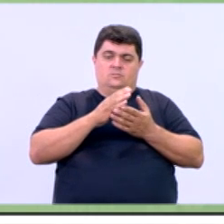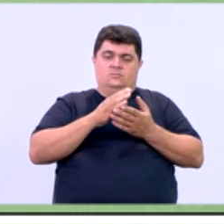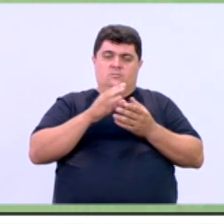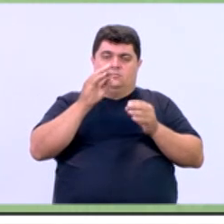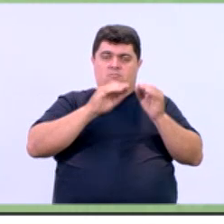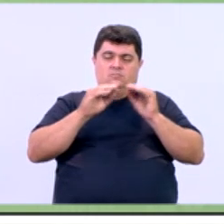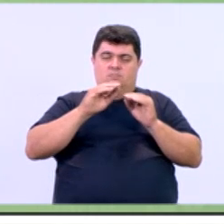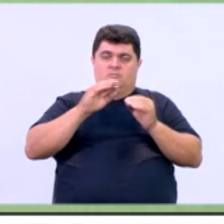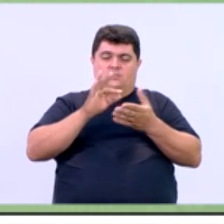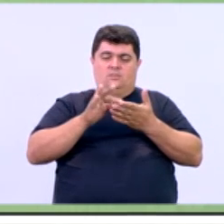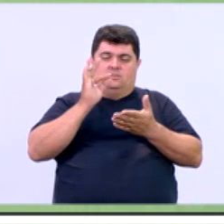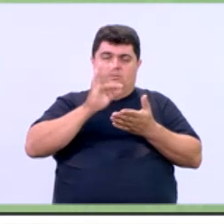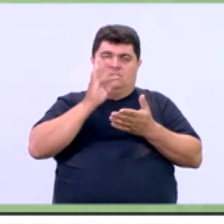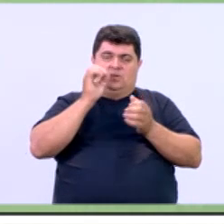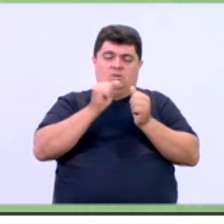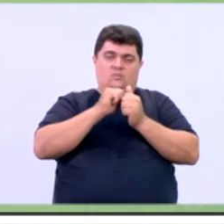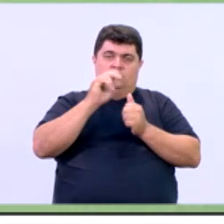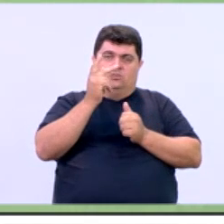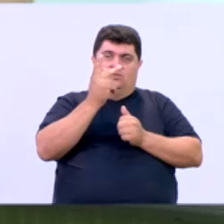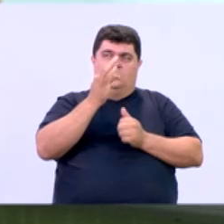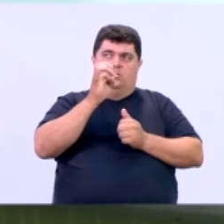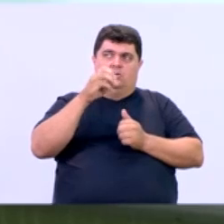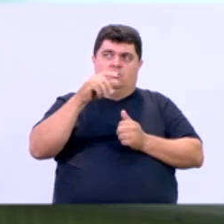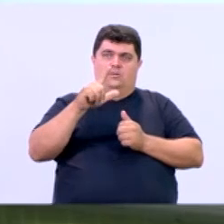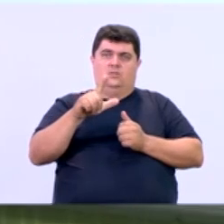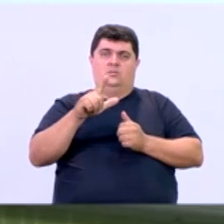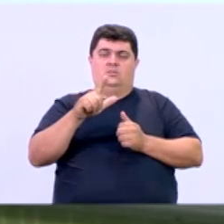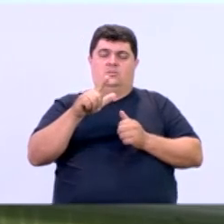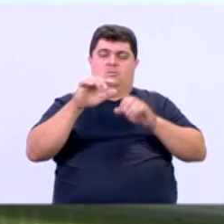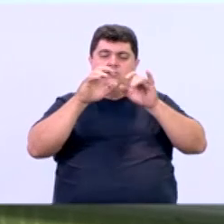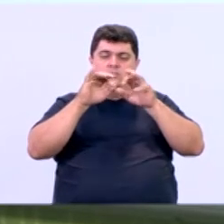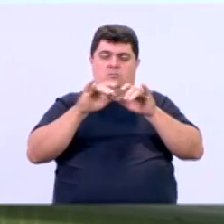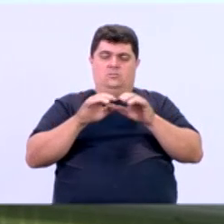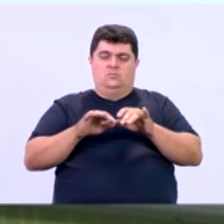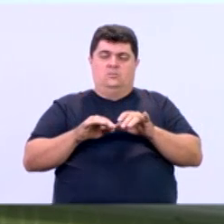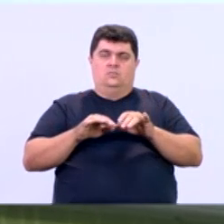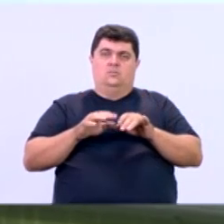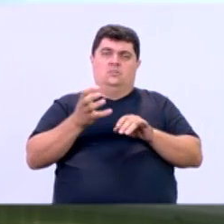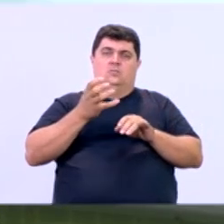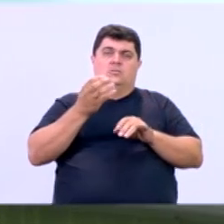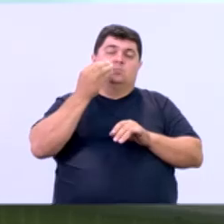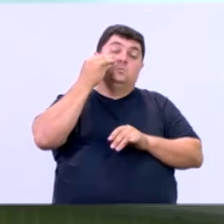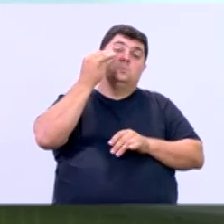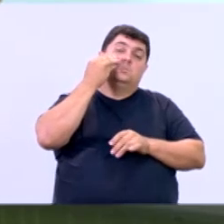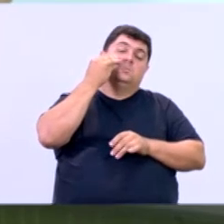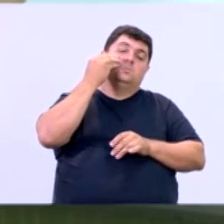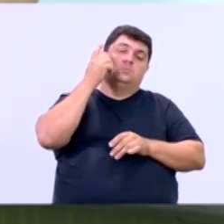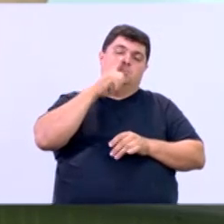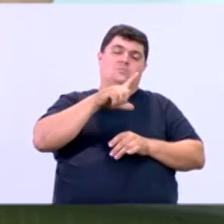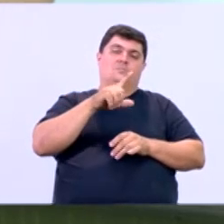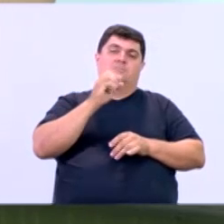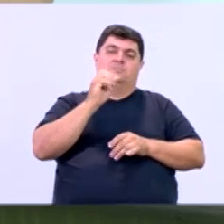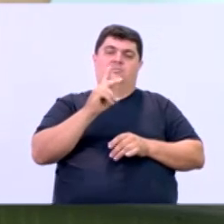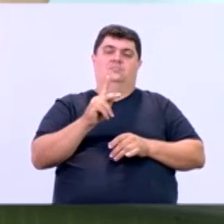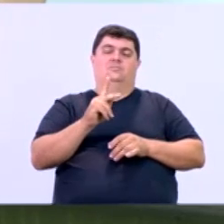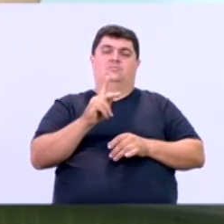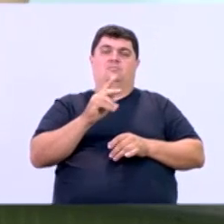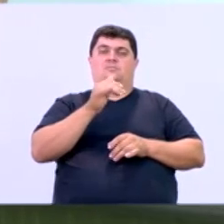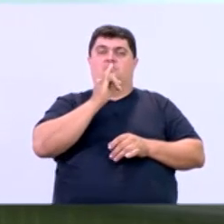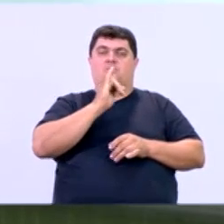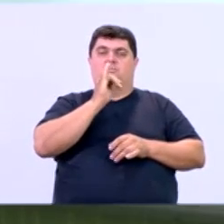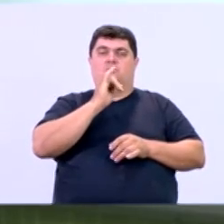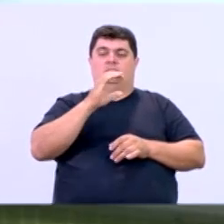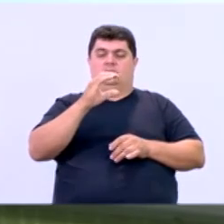O JavaScript com HTML. Preencher o formulário, eu quero testar se está tudo certinho. Por exemplo,